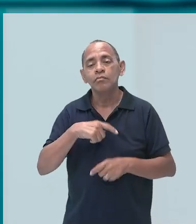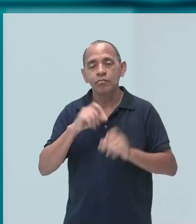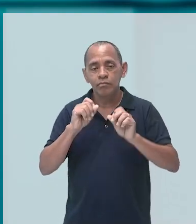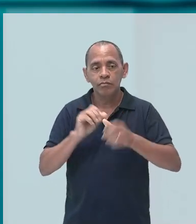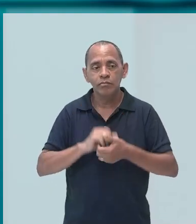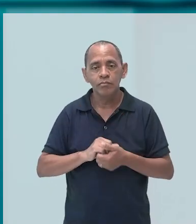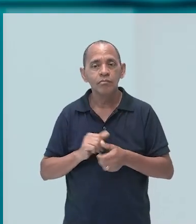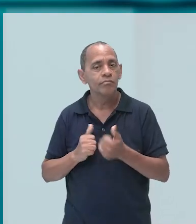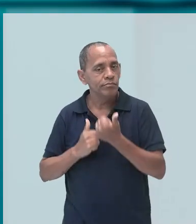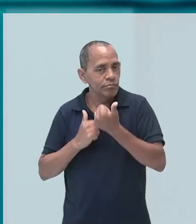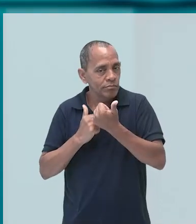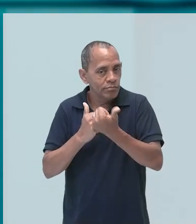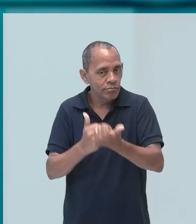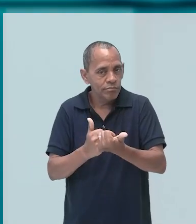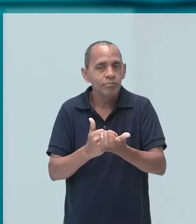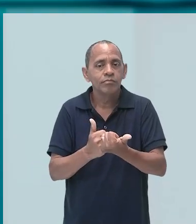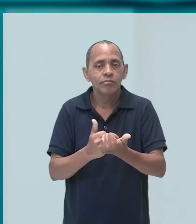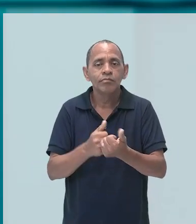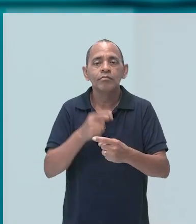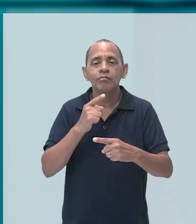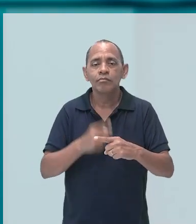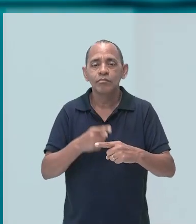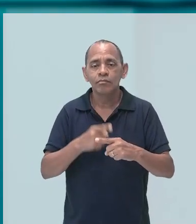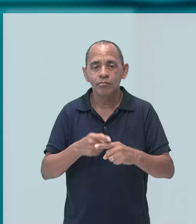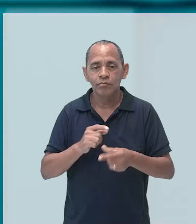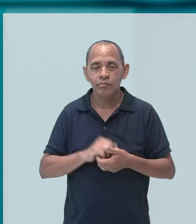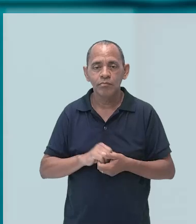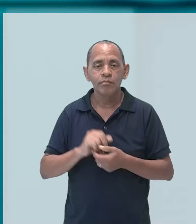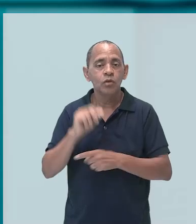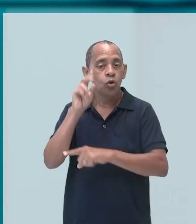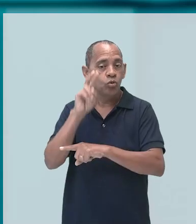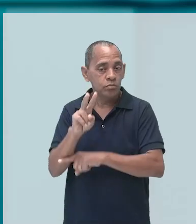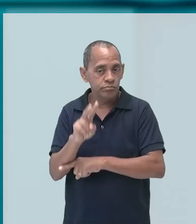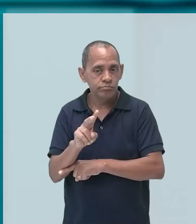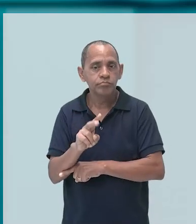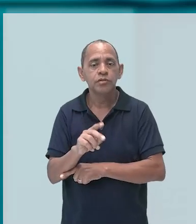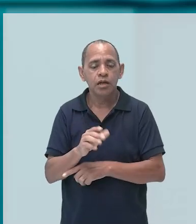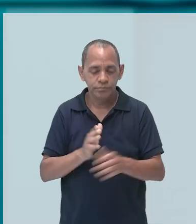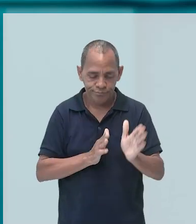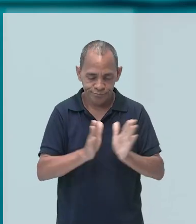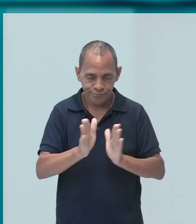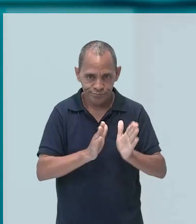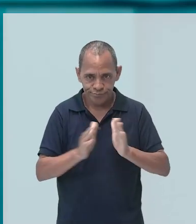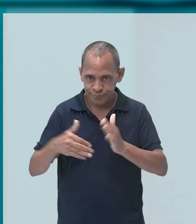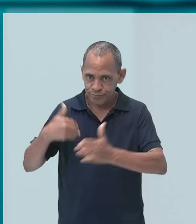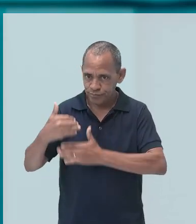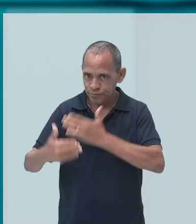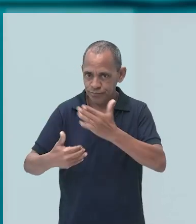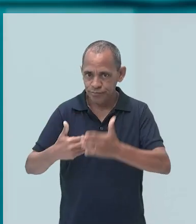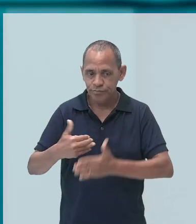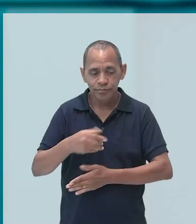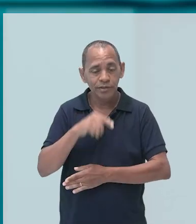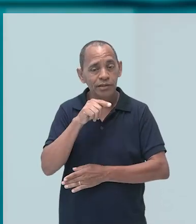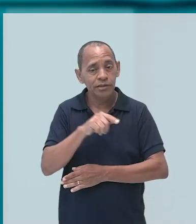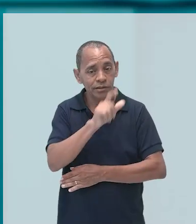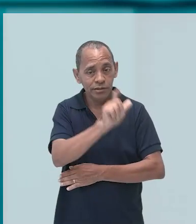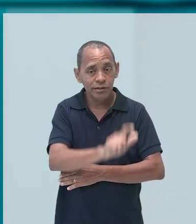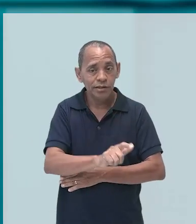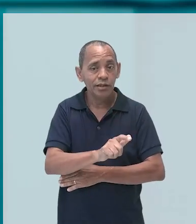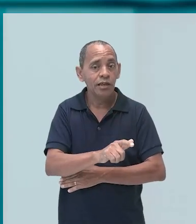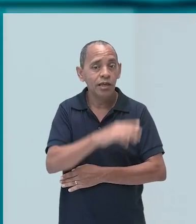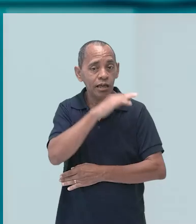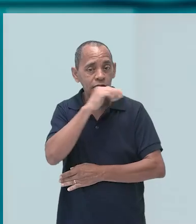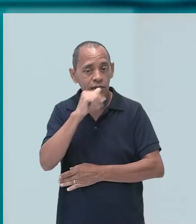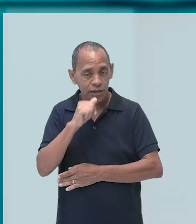reforço justamente para resguardar essa fase do seu desenvolvimento, em que eles estão em formação, para que